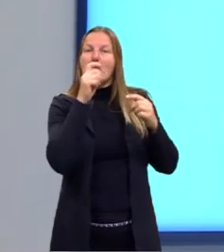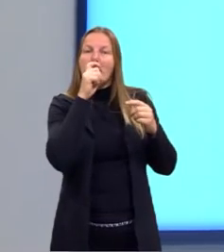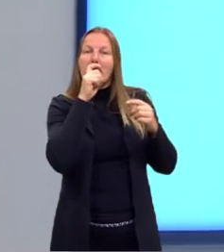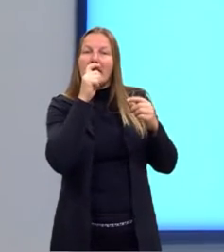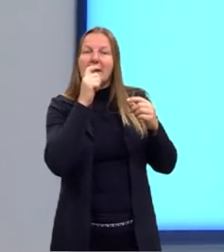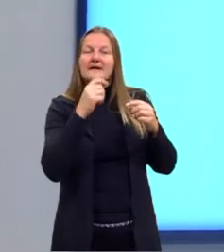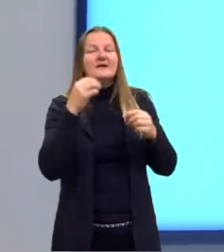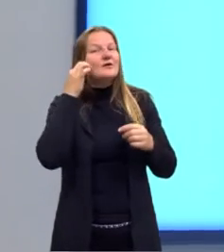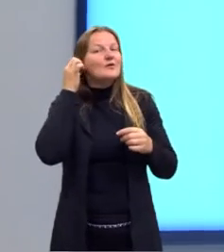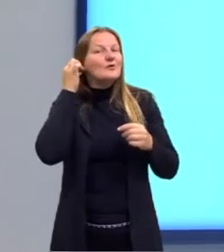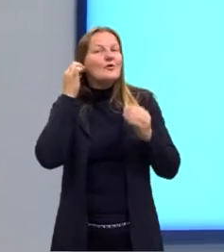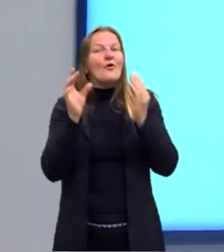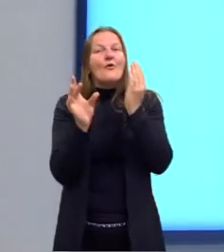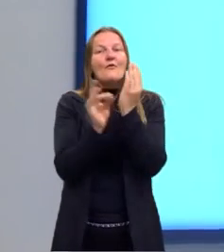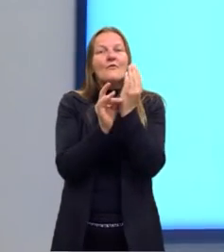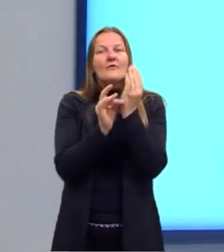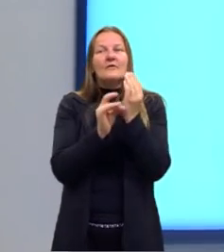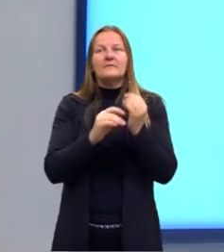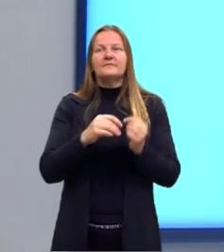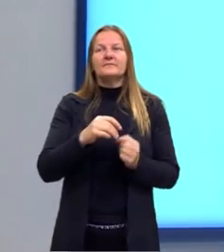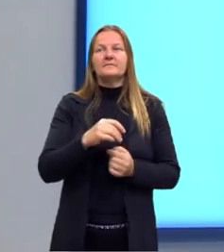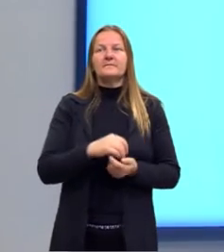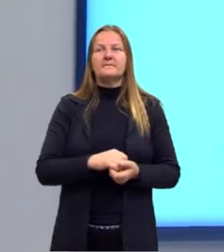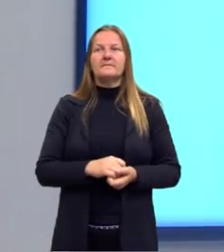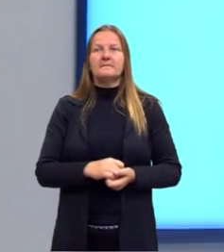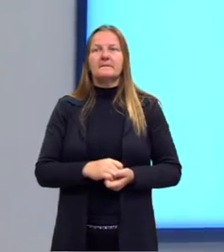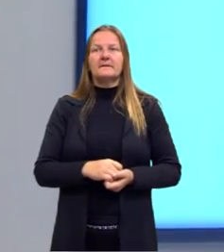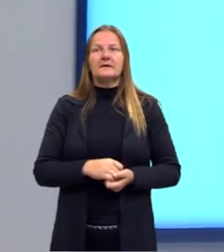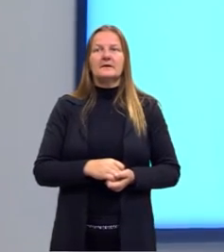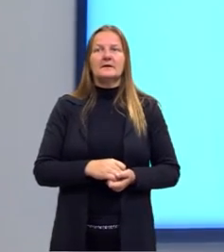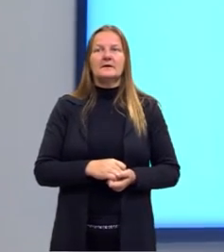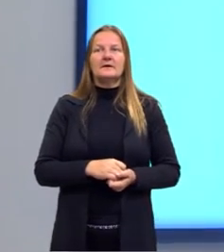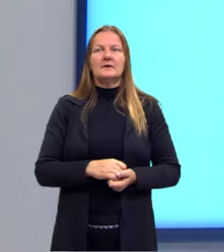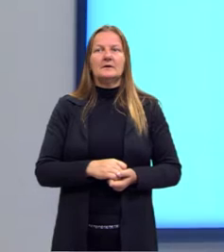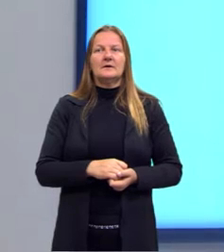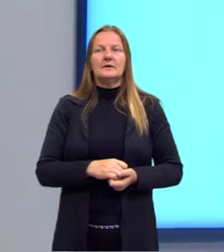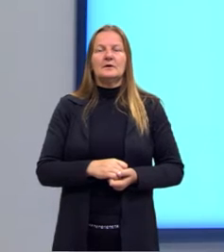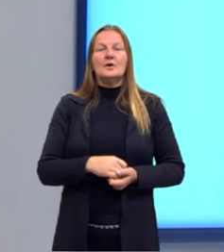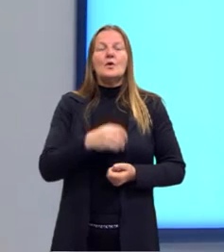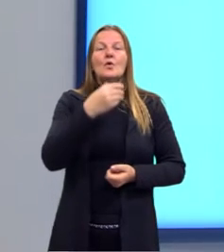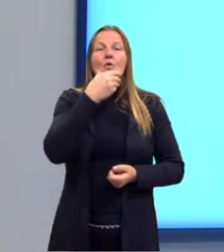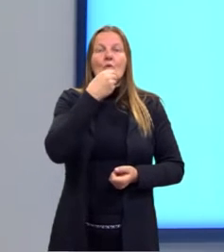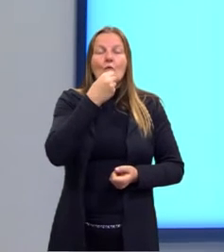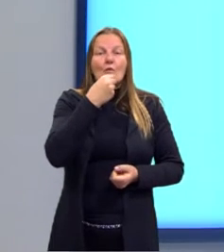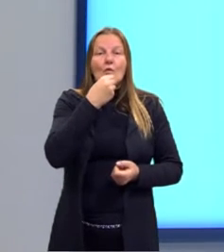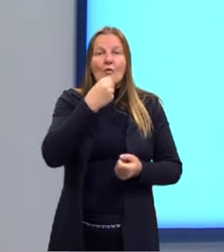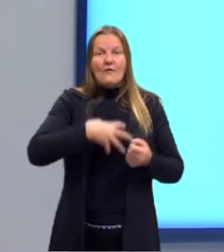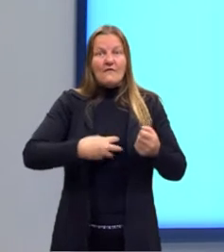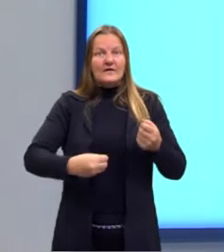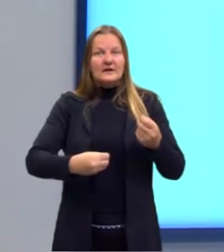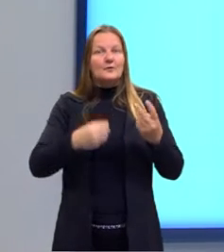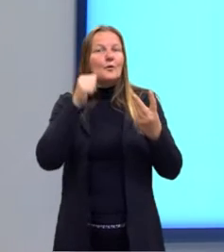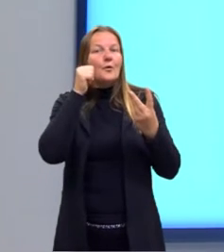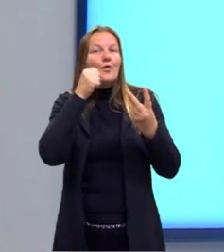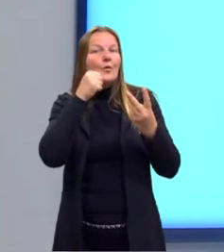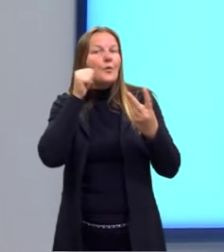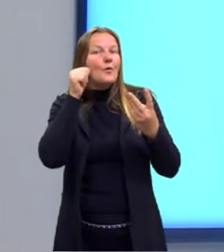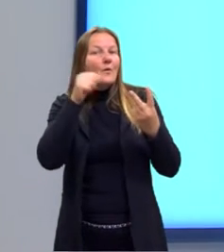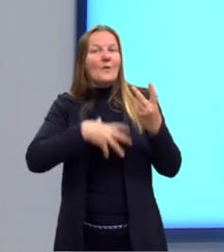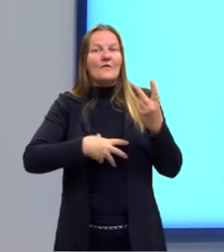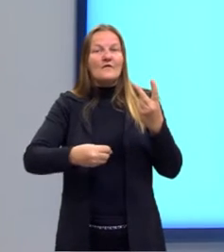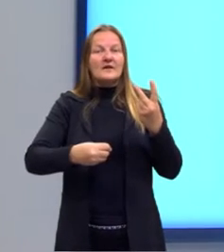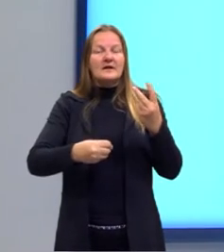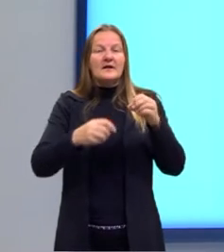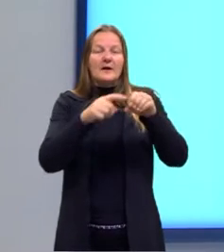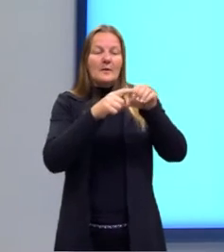preso e esse casal aqui ó esse filho e a sua filha Puxou à mãe com o